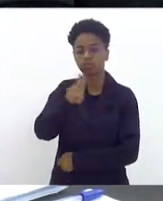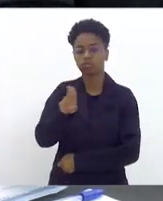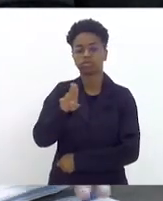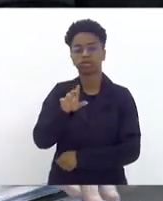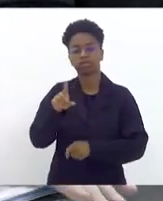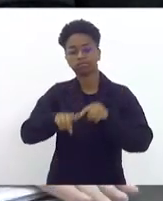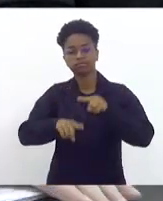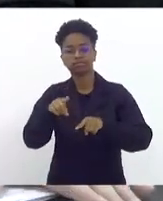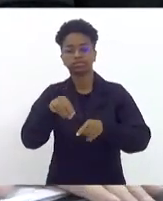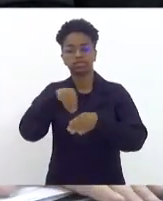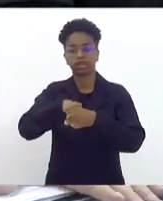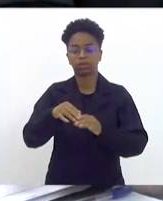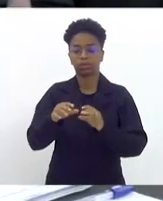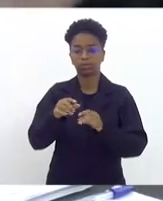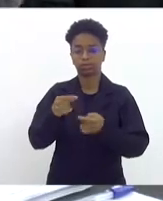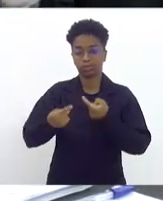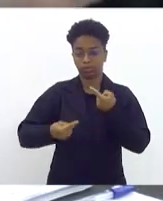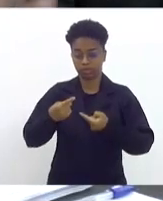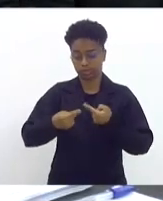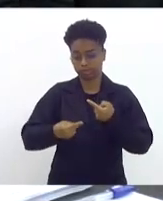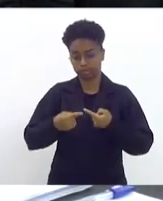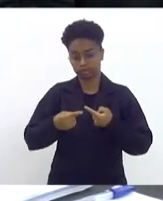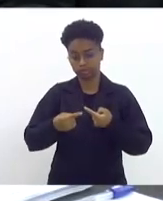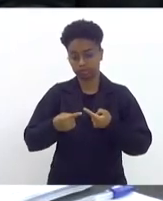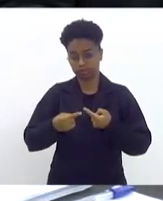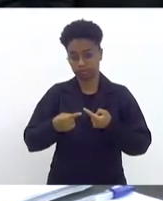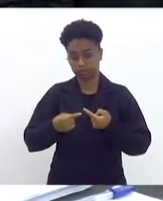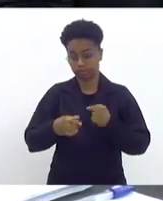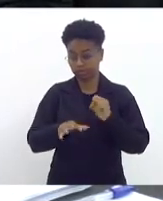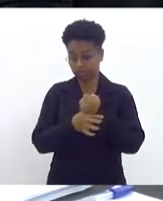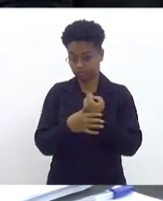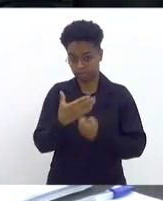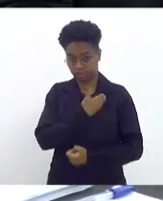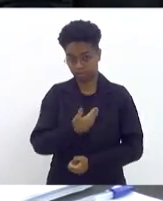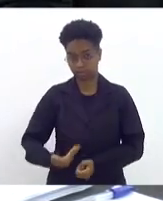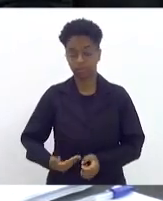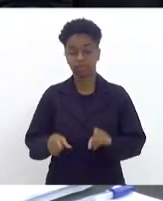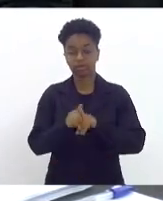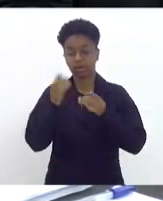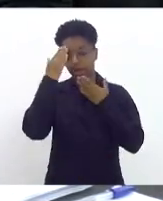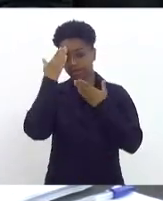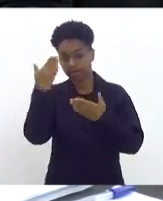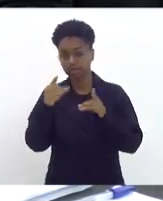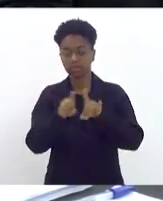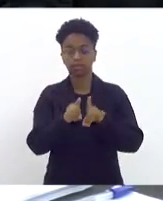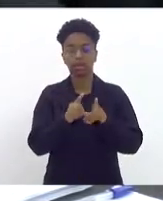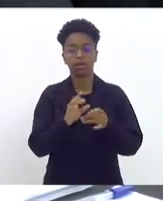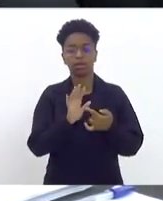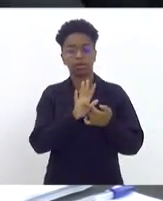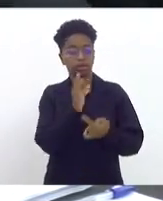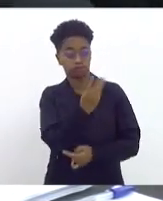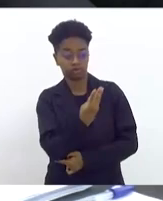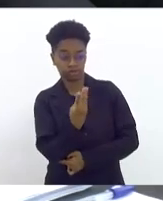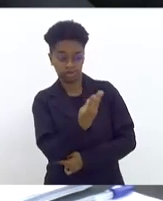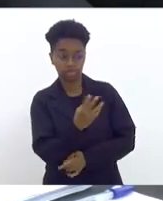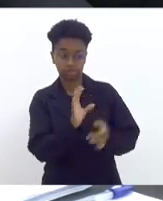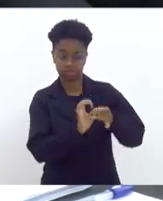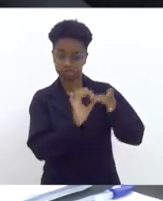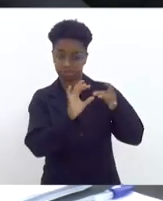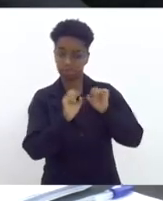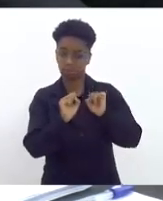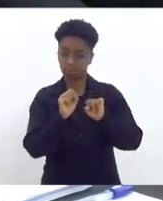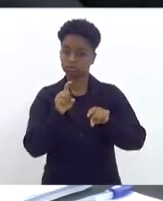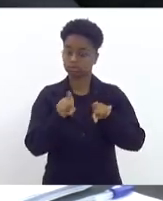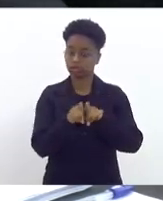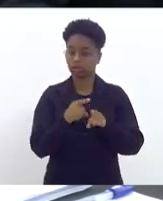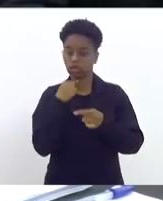equipamento na política de segurança pública eu queria agradecer a vossa excelência e colocar disposição os três atores aqui participando aqui para